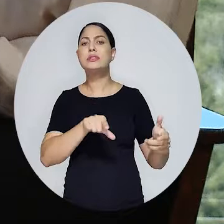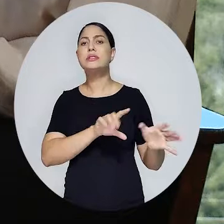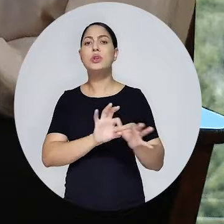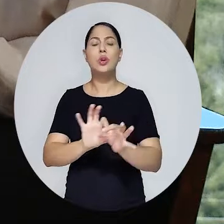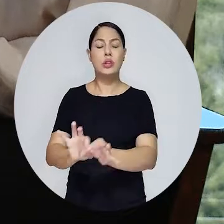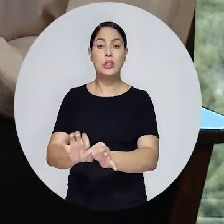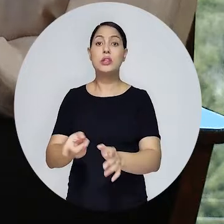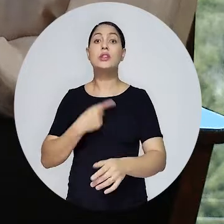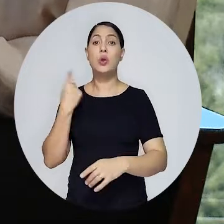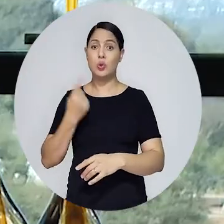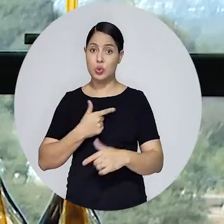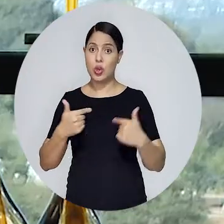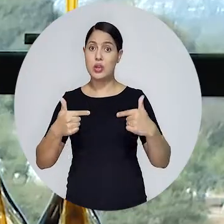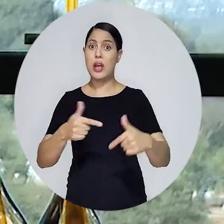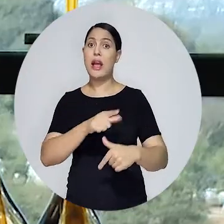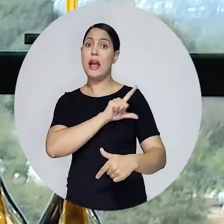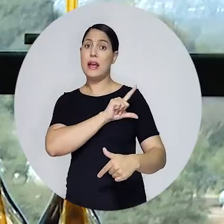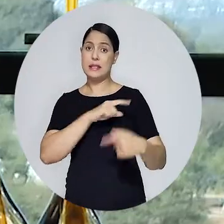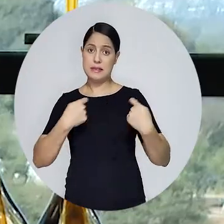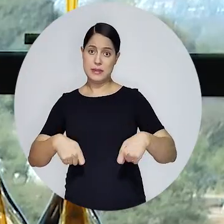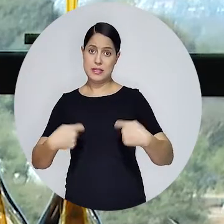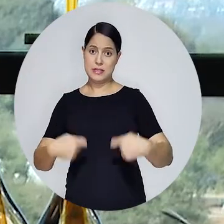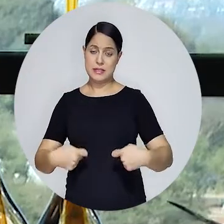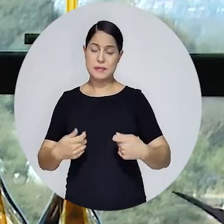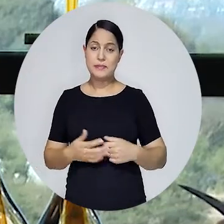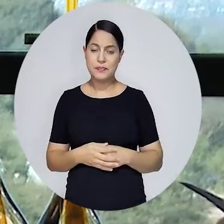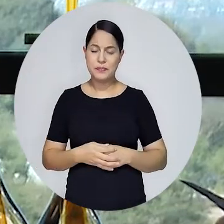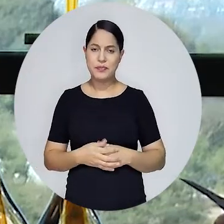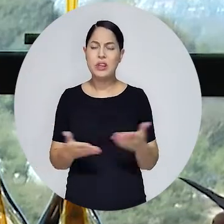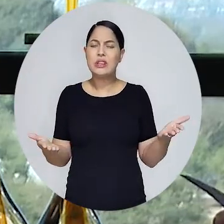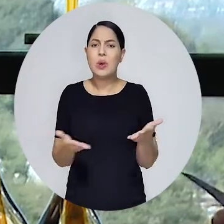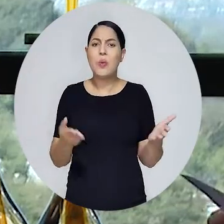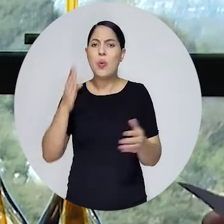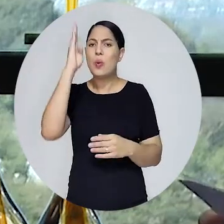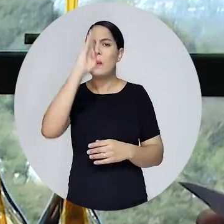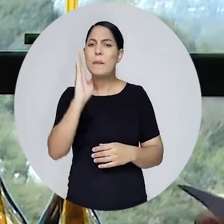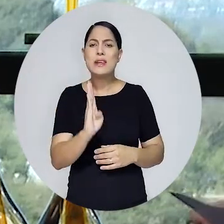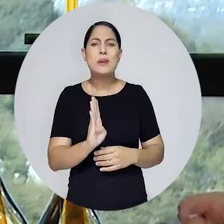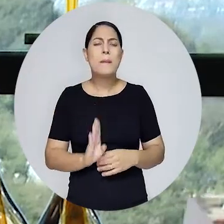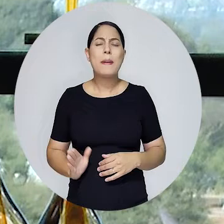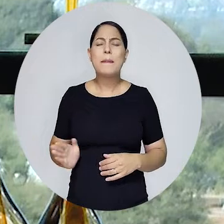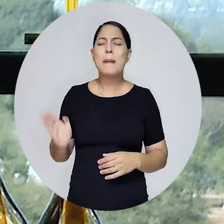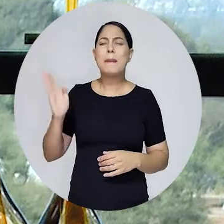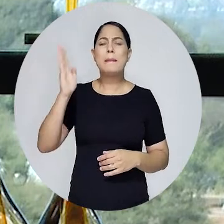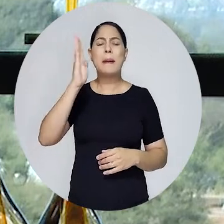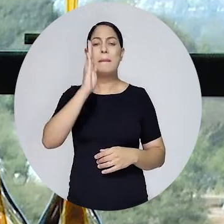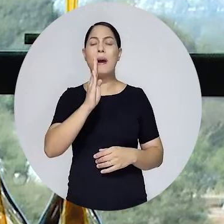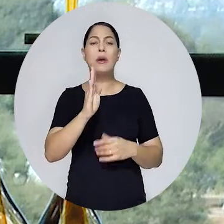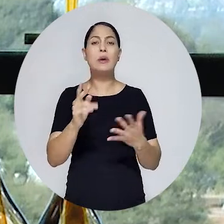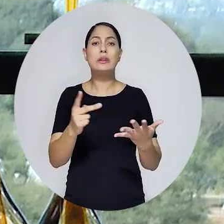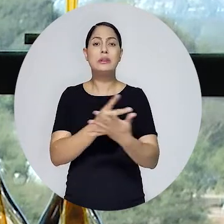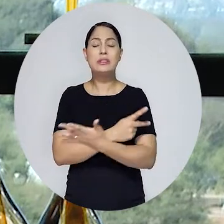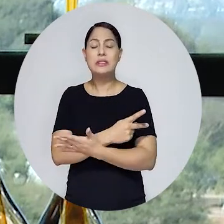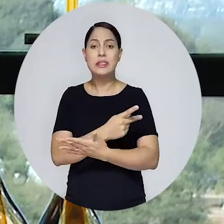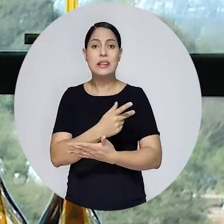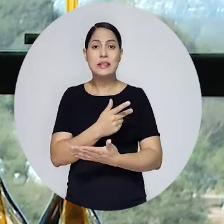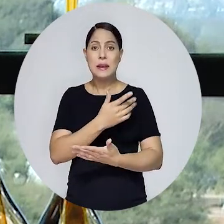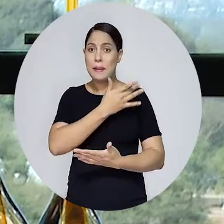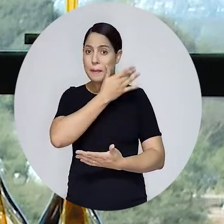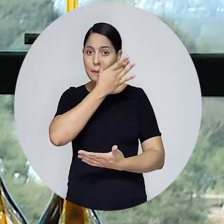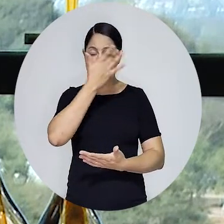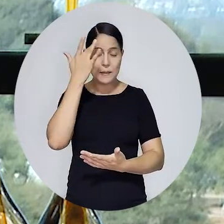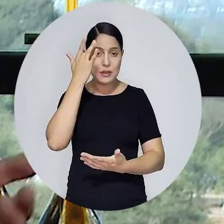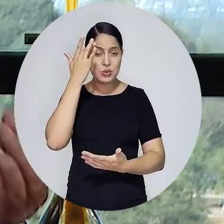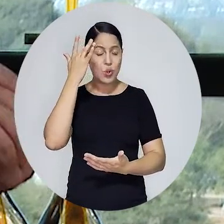por exemplo? E isso é muito importante, a gente ter essa ação preventiva. O que está ocorrendo hoje pelo Brasil afora, muitas vezes, são